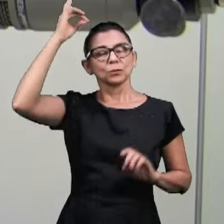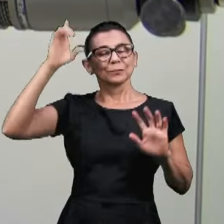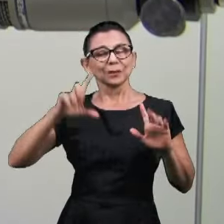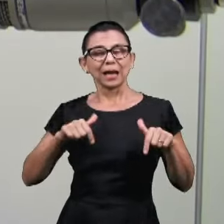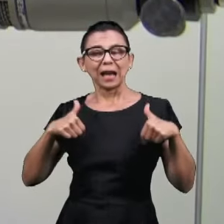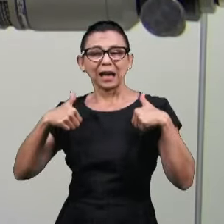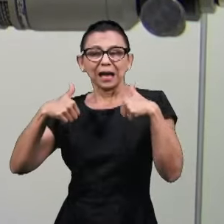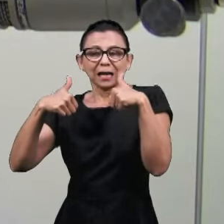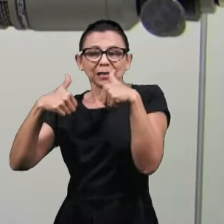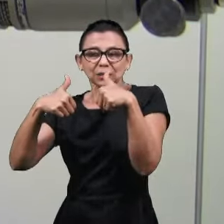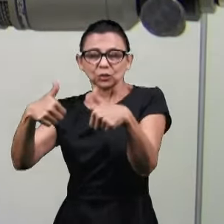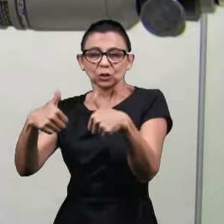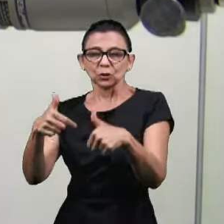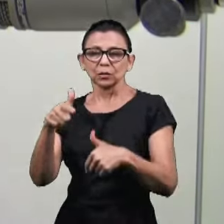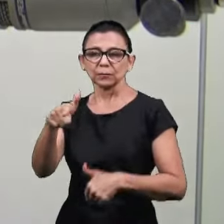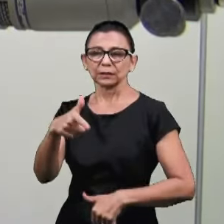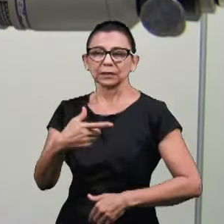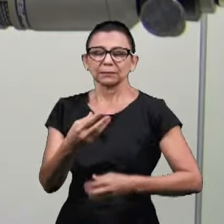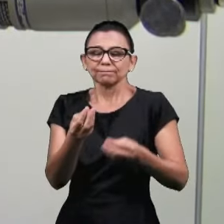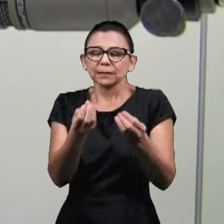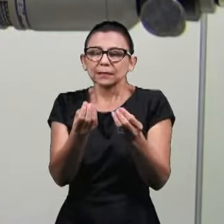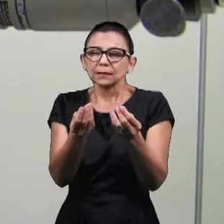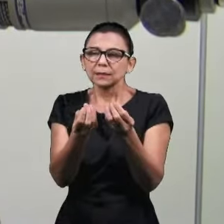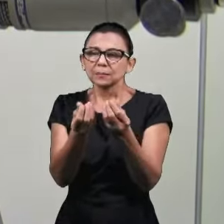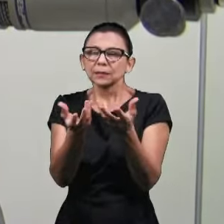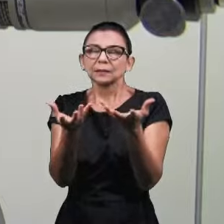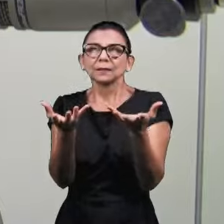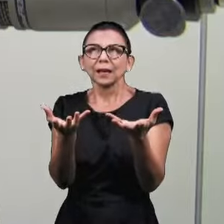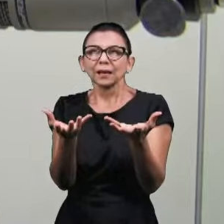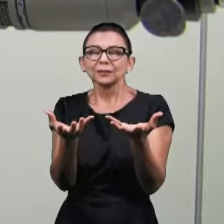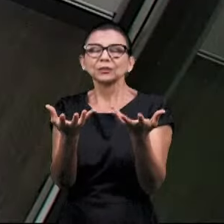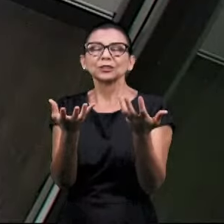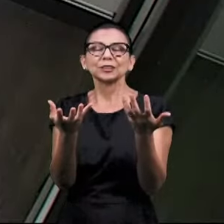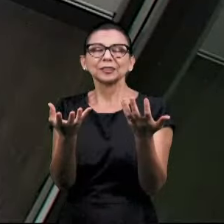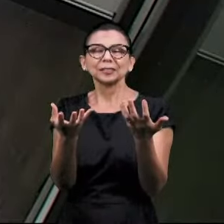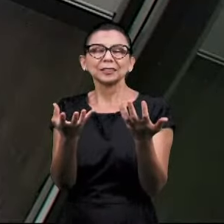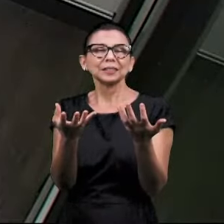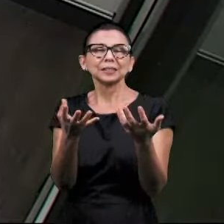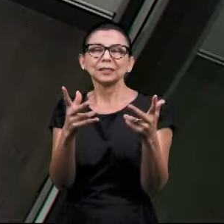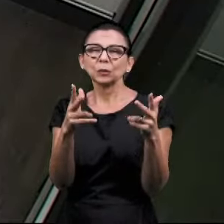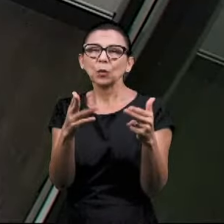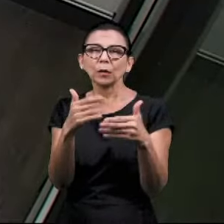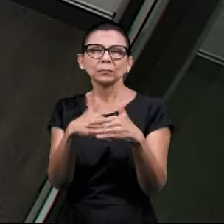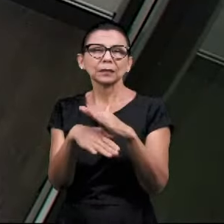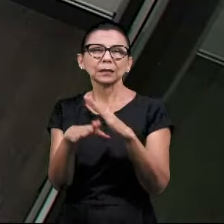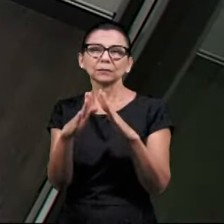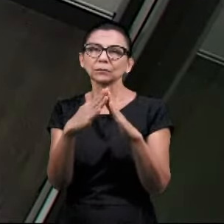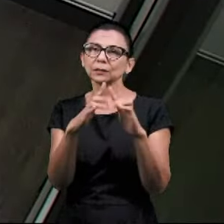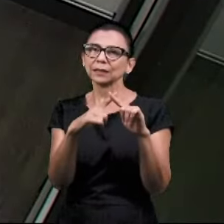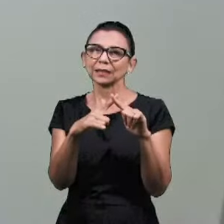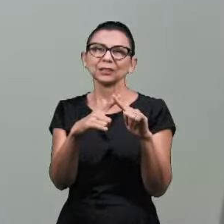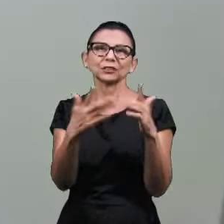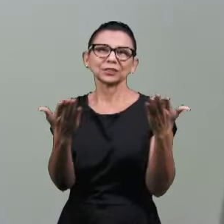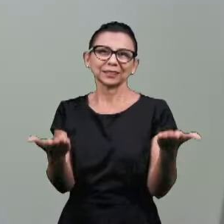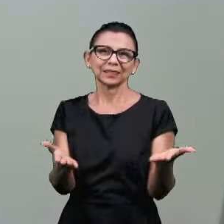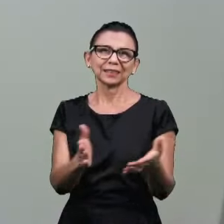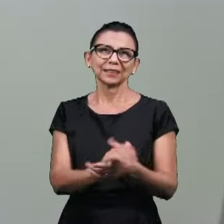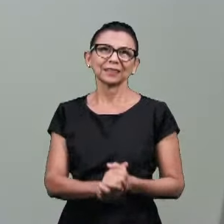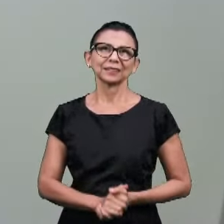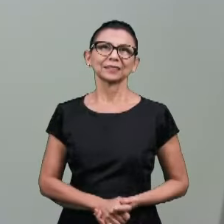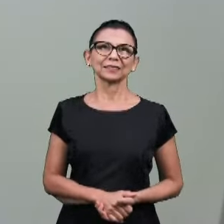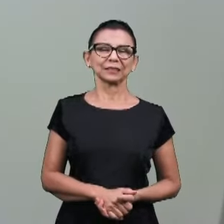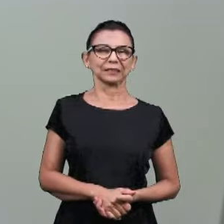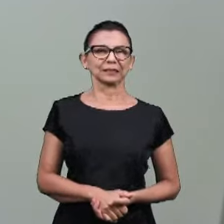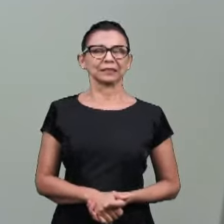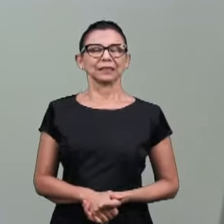essa sensibilidade. Exatamente. Que as ovelhas estão ali olhando para o senhor e precisam receber uma bênção. E na verdade é o nosso culto, né? Glória é a nossa vida que nós temos, é